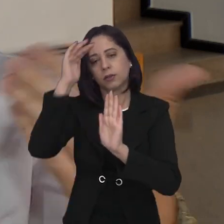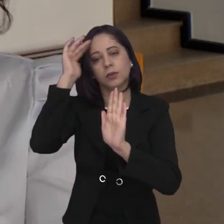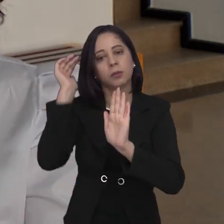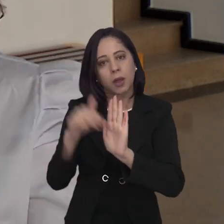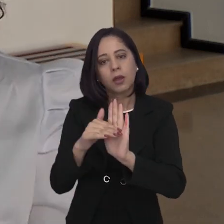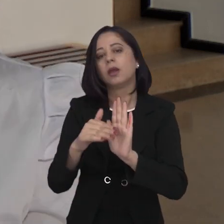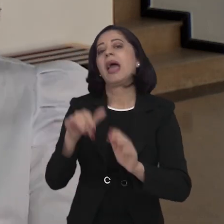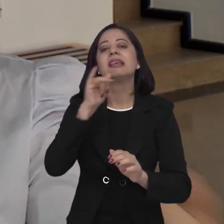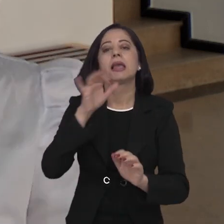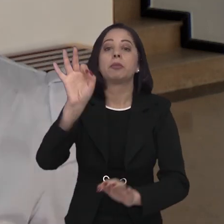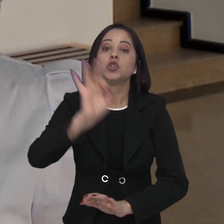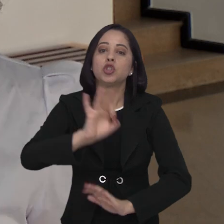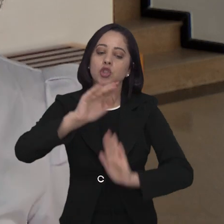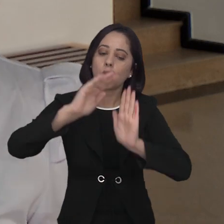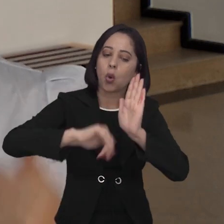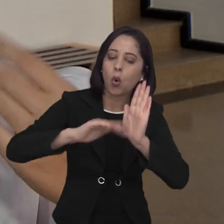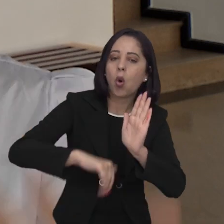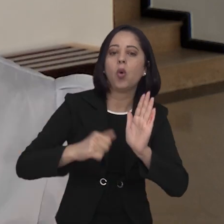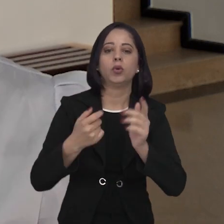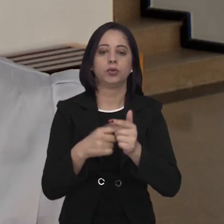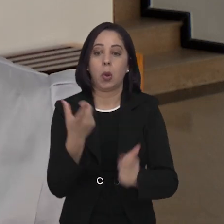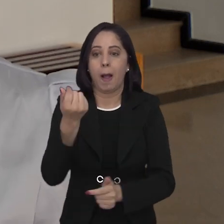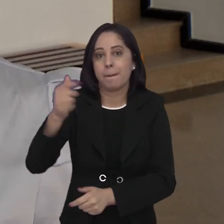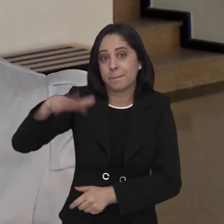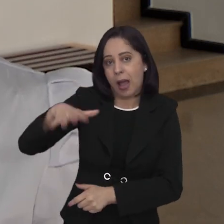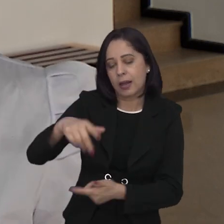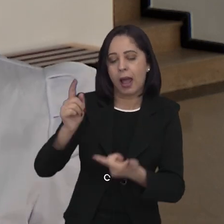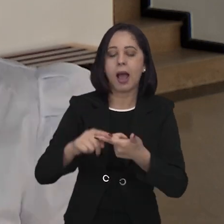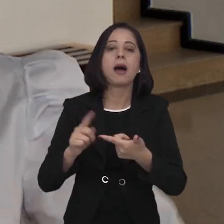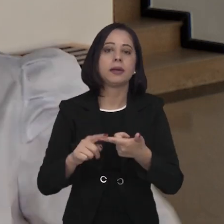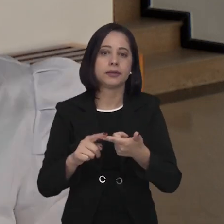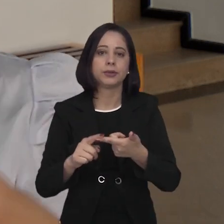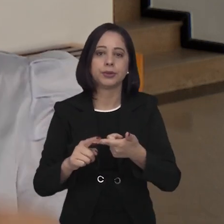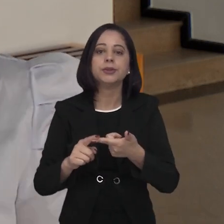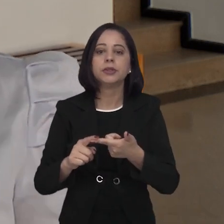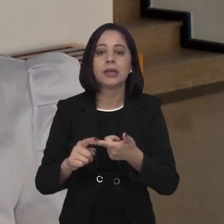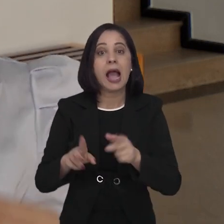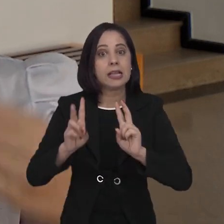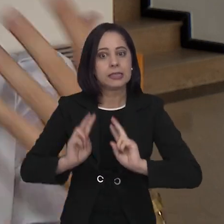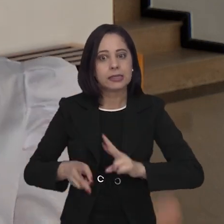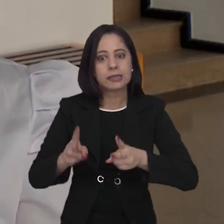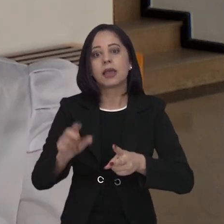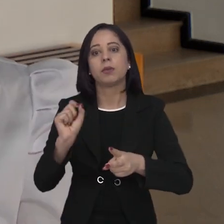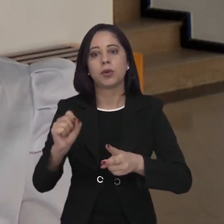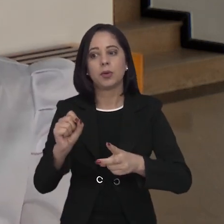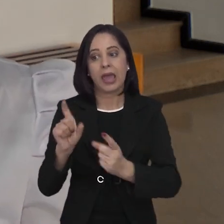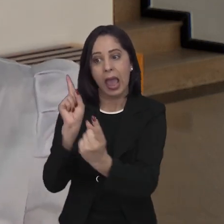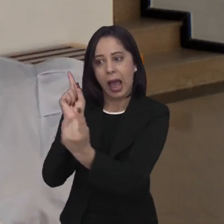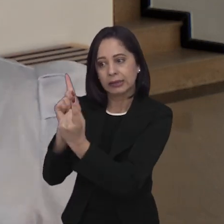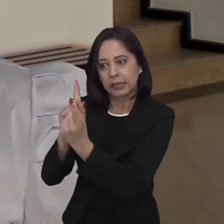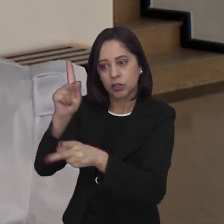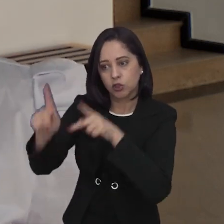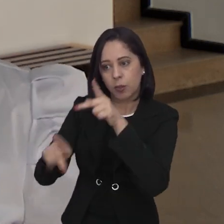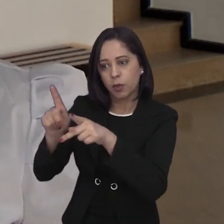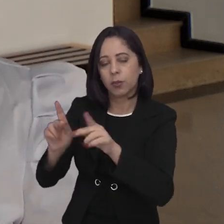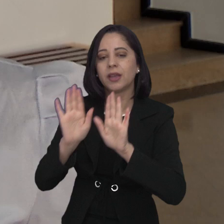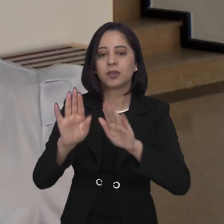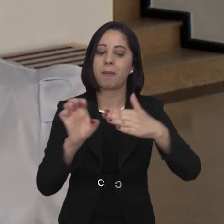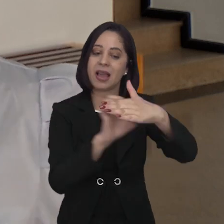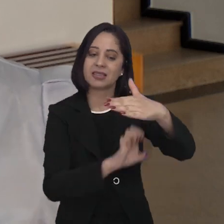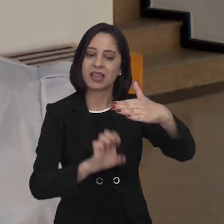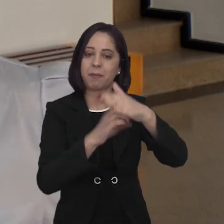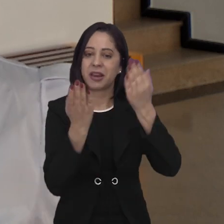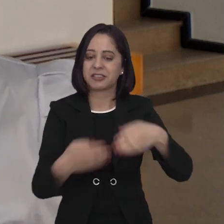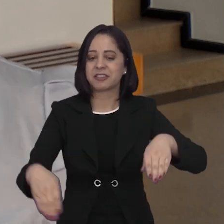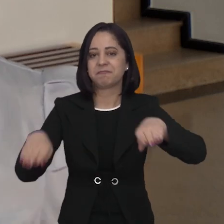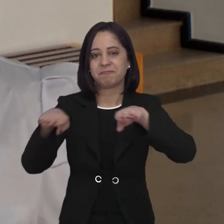Então, maior desconto, menor preço, melhor técnica, tá? Então, sempre buscar a satisfação do interesse público e garantir